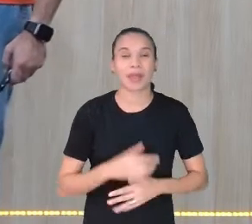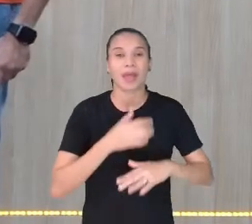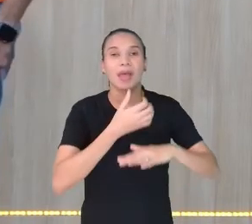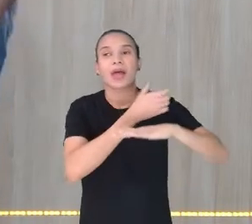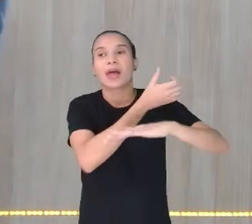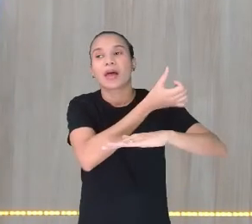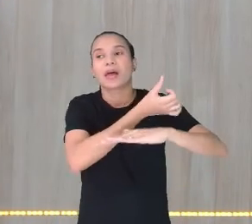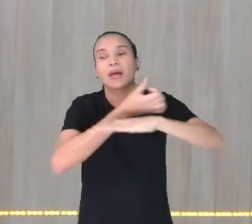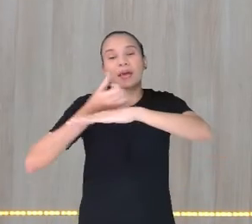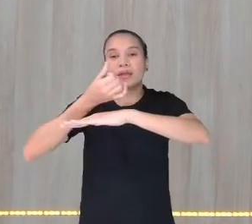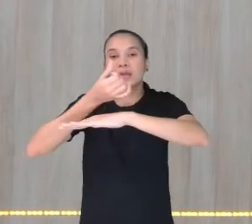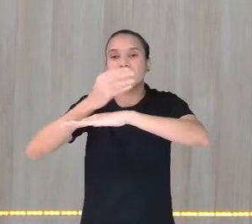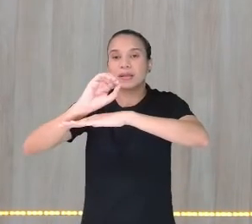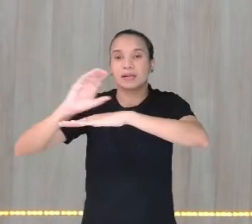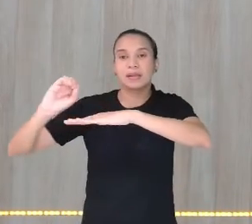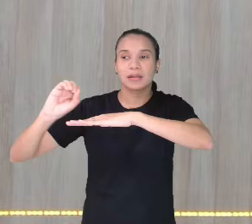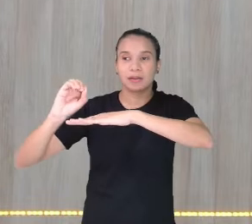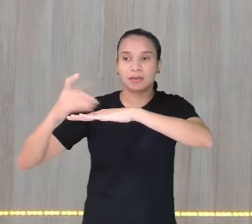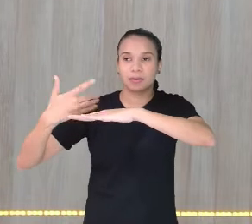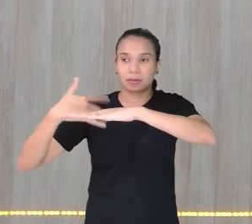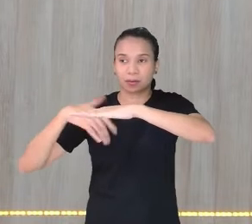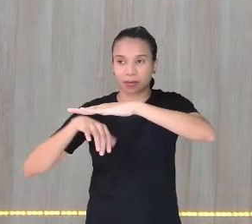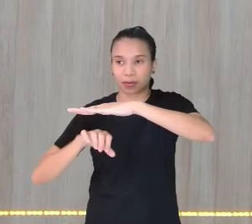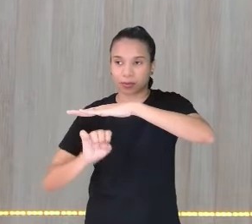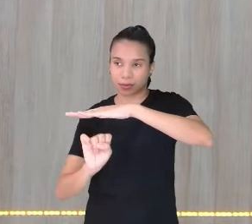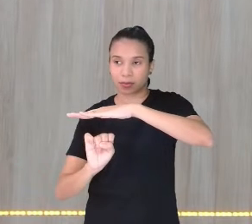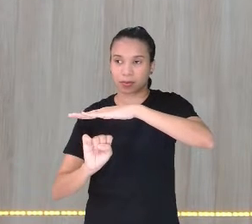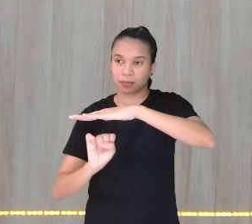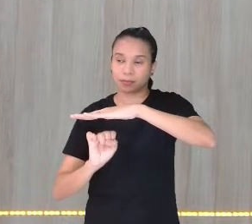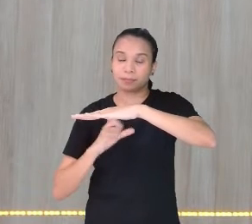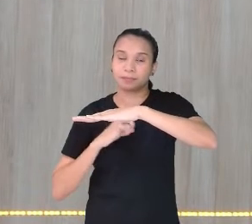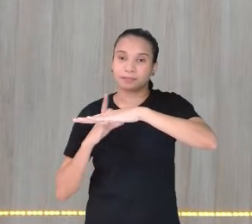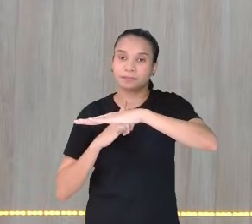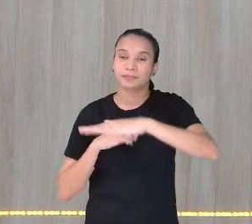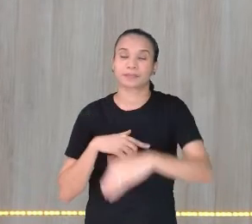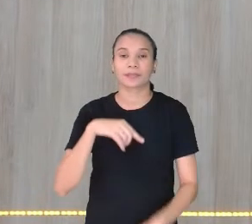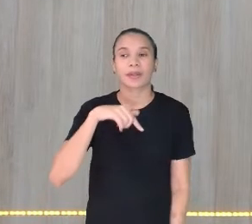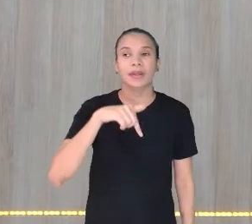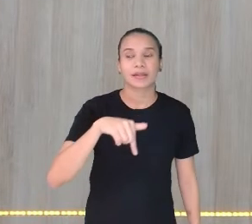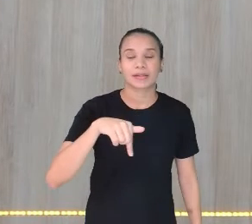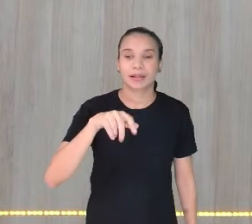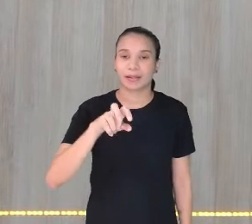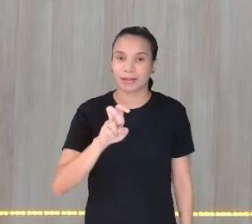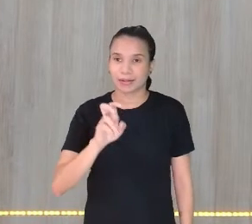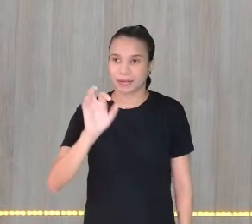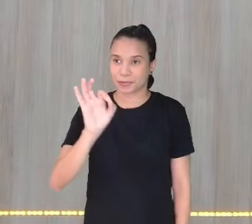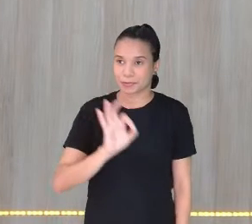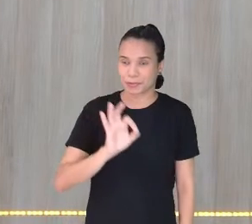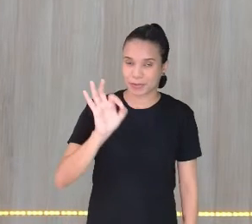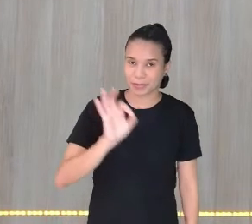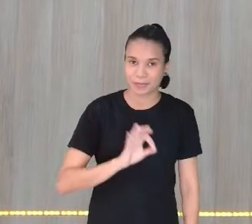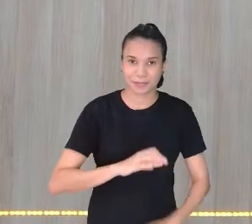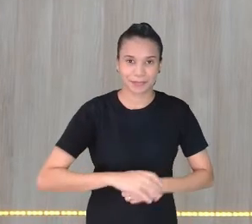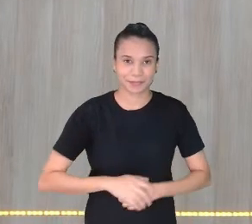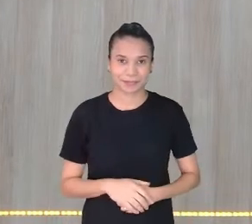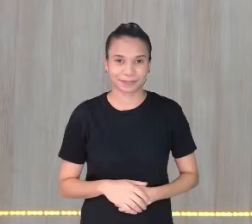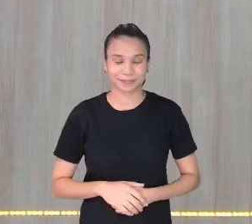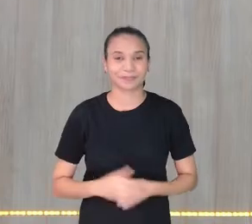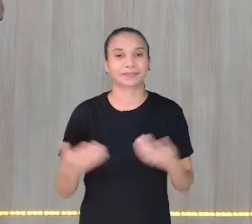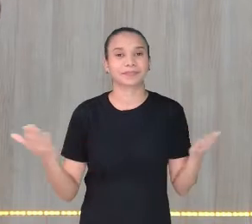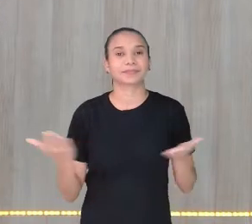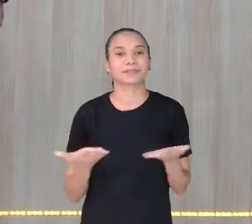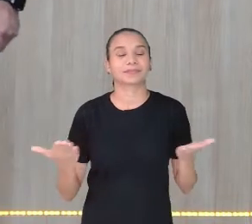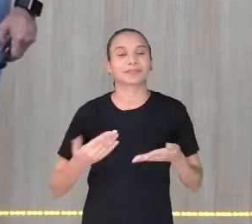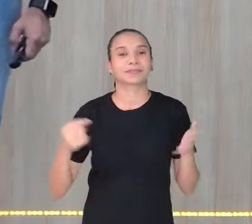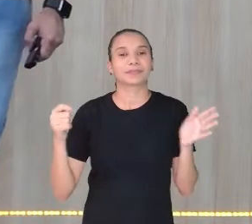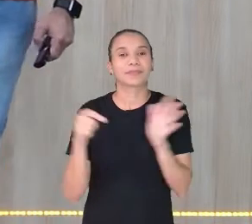vezes 100 dá igual a 600 e 600 dividido por 8 é igual a 75%. E agora eu